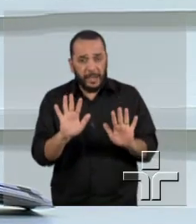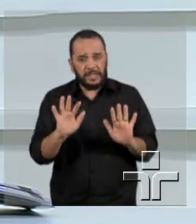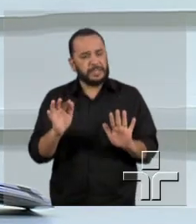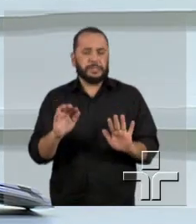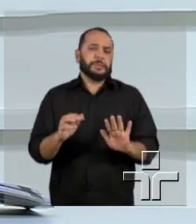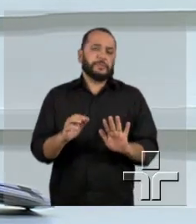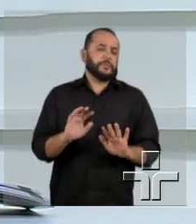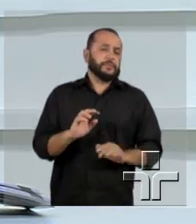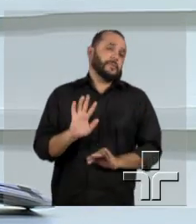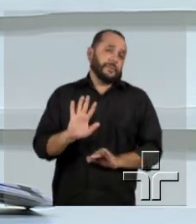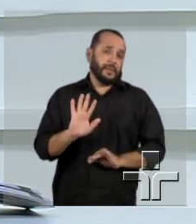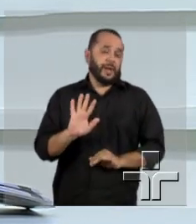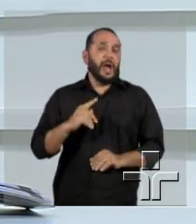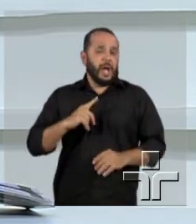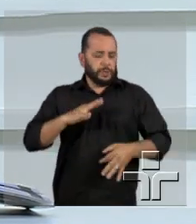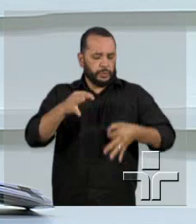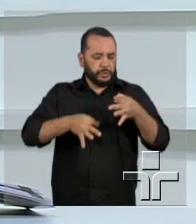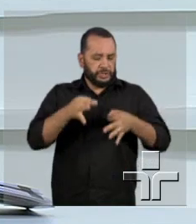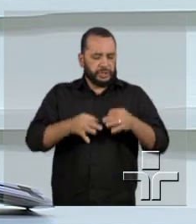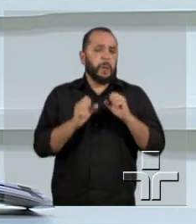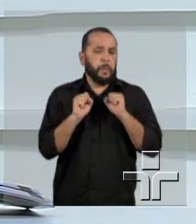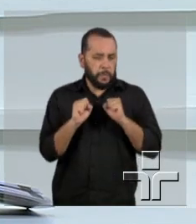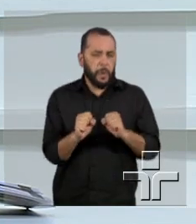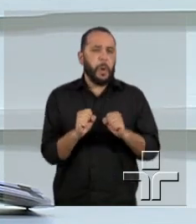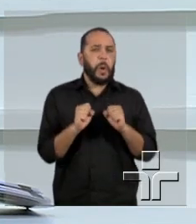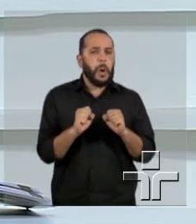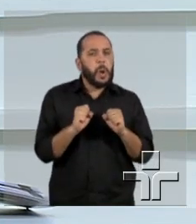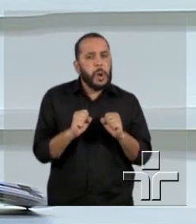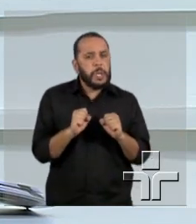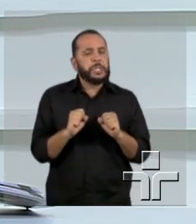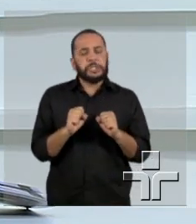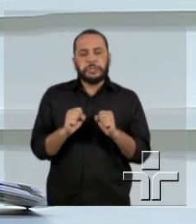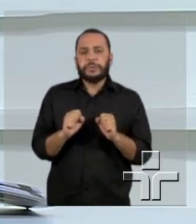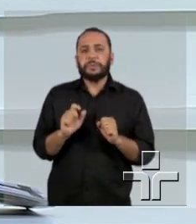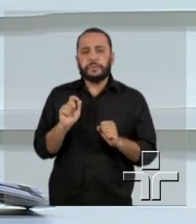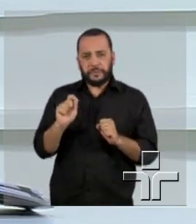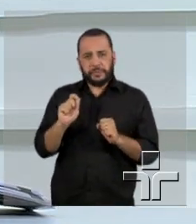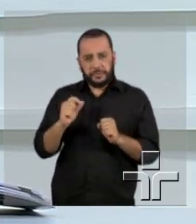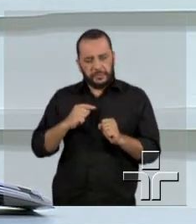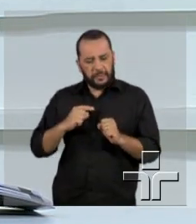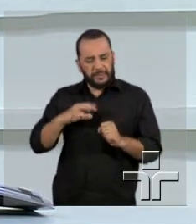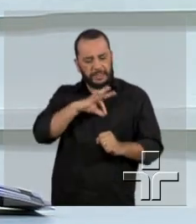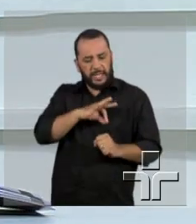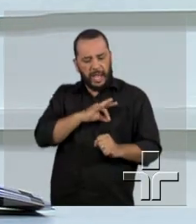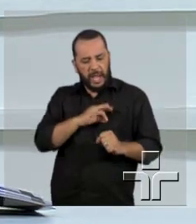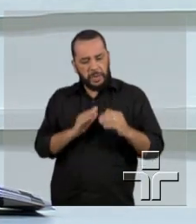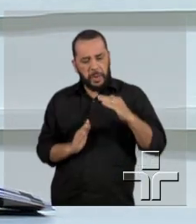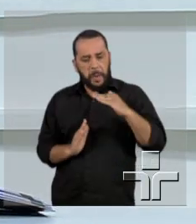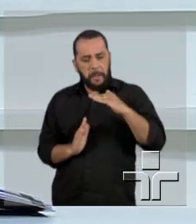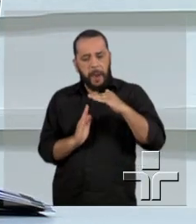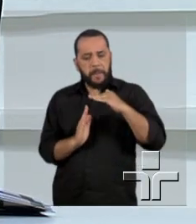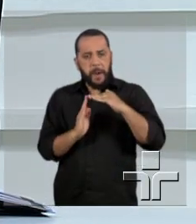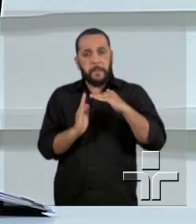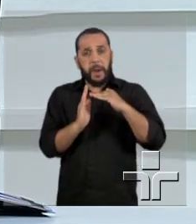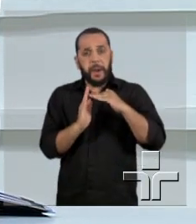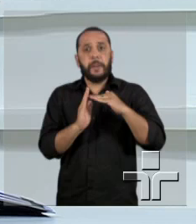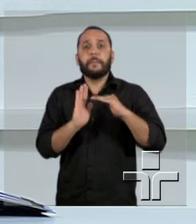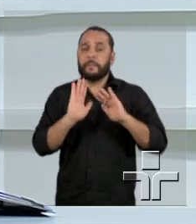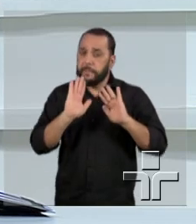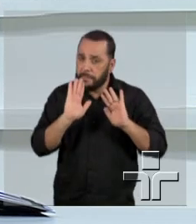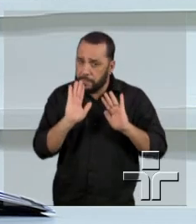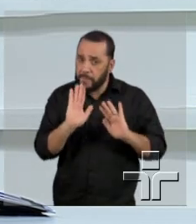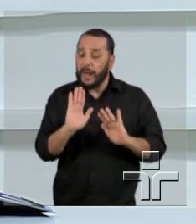não, mas a Justiça pode fazer os seus reajustes, mas só pode fazer, segundo também